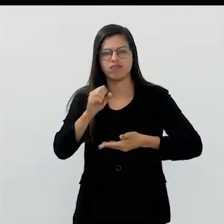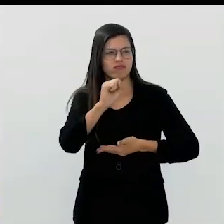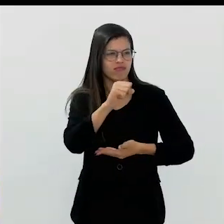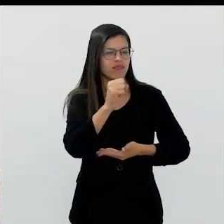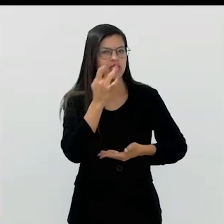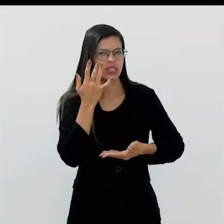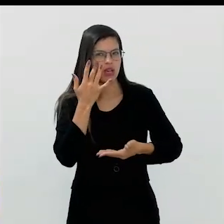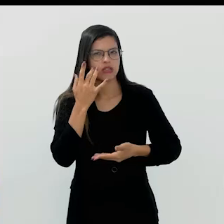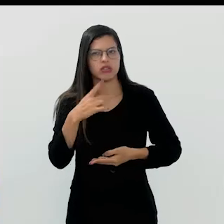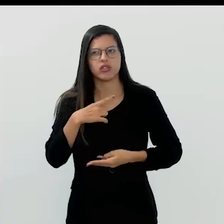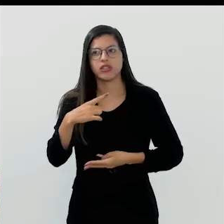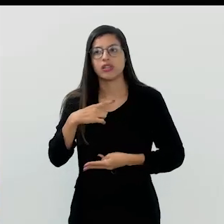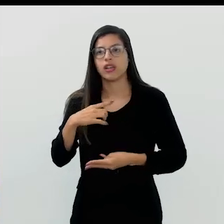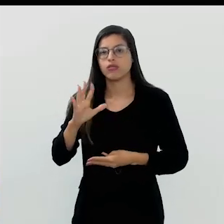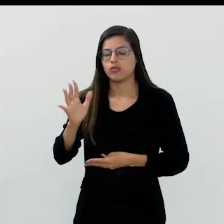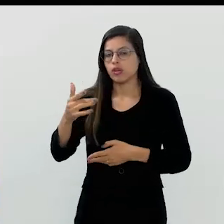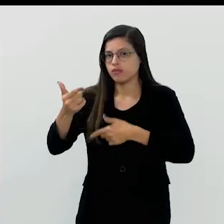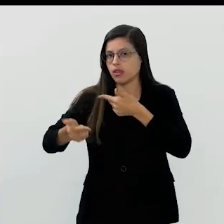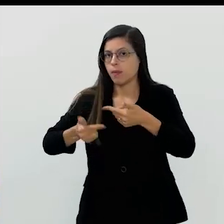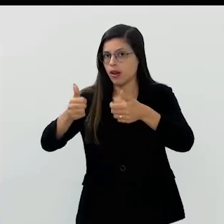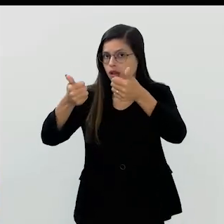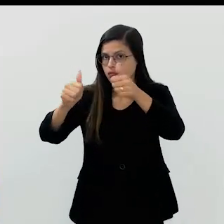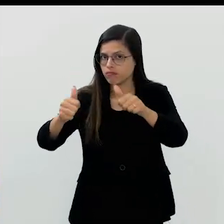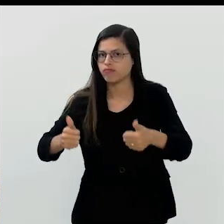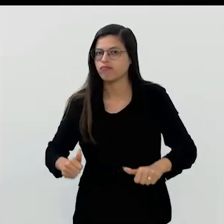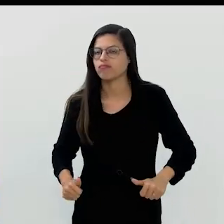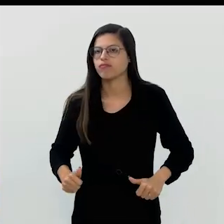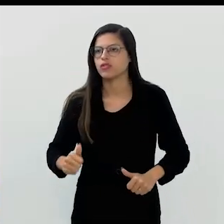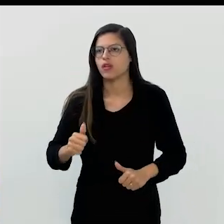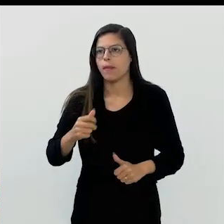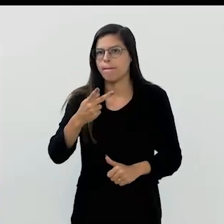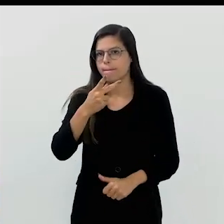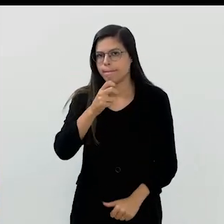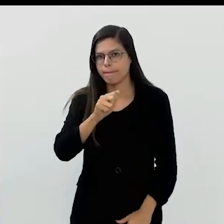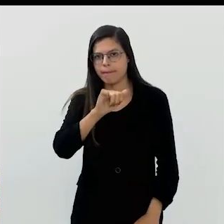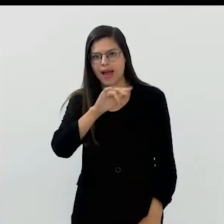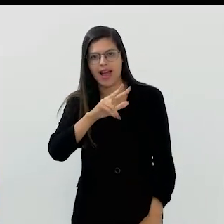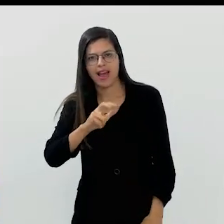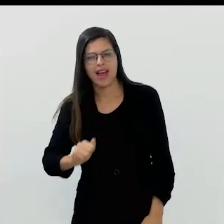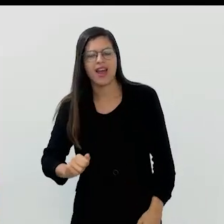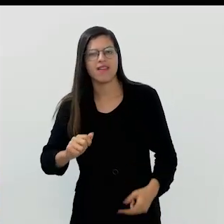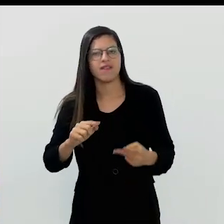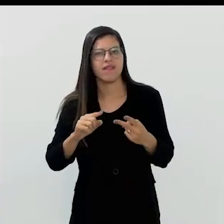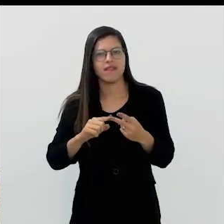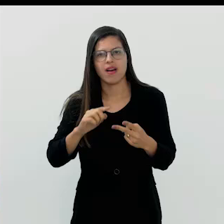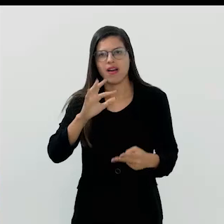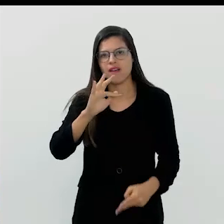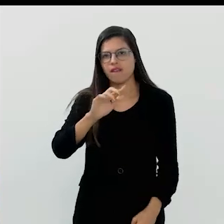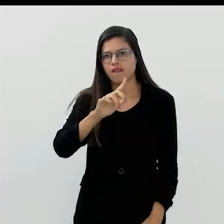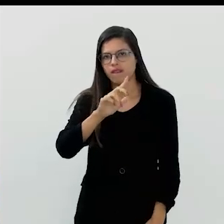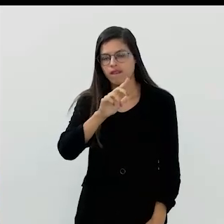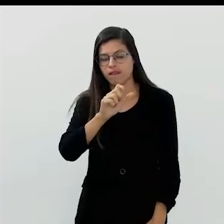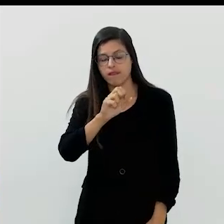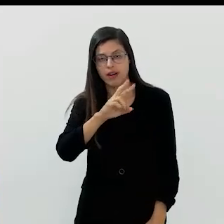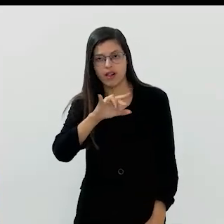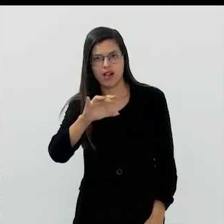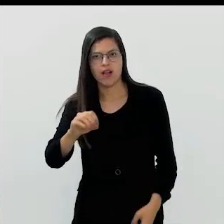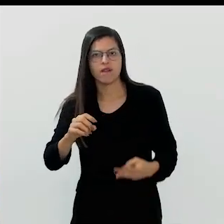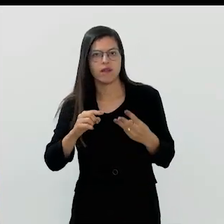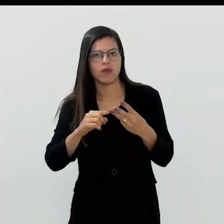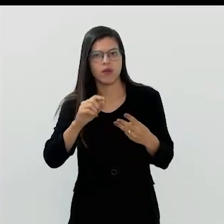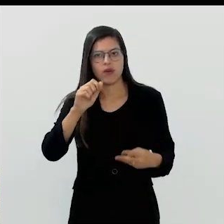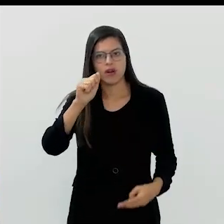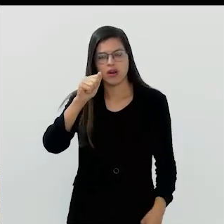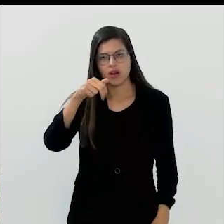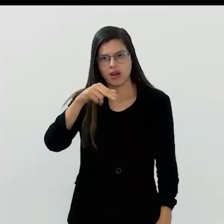que eu trabalhei já com muitos grandes escultores. Eu trabalhei com Gliston Paiva, com Flavinho Policarpo, com Andréia,